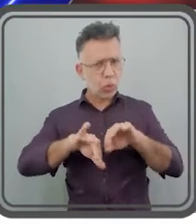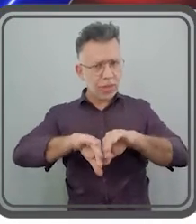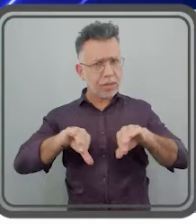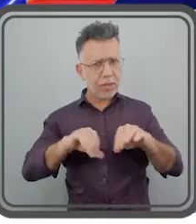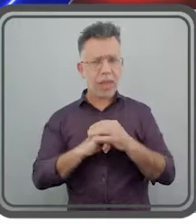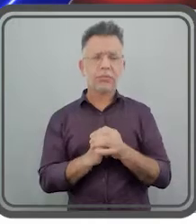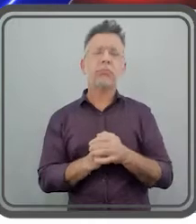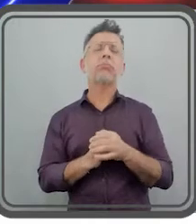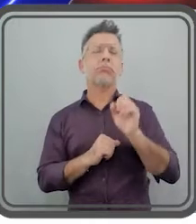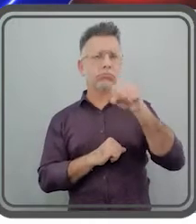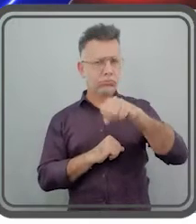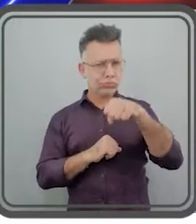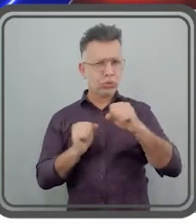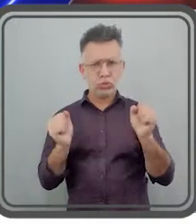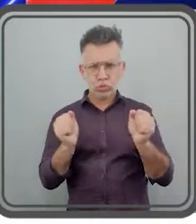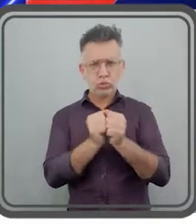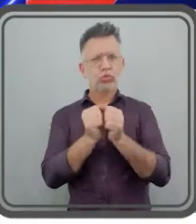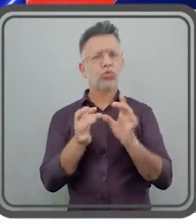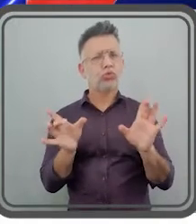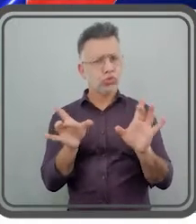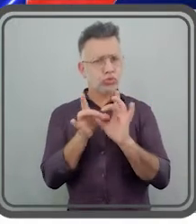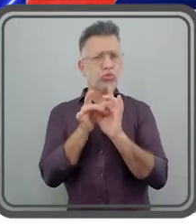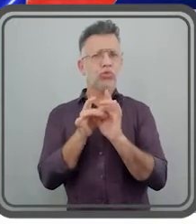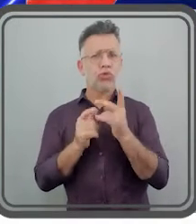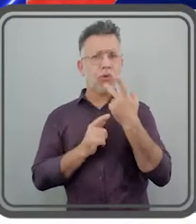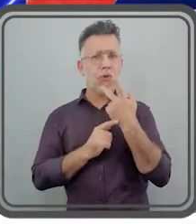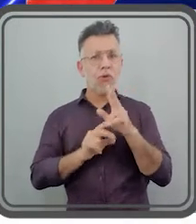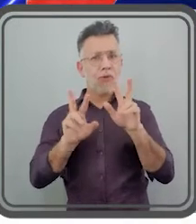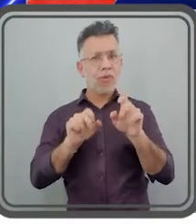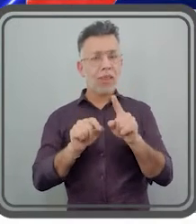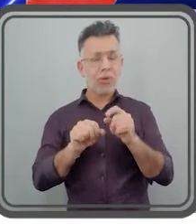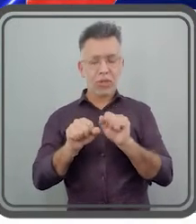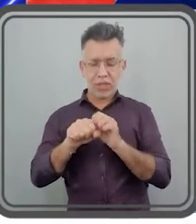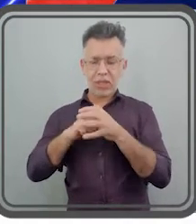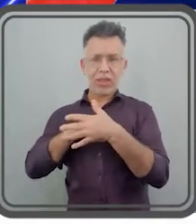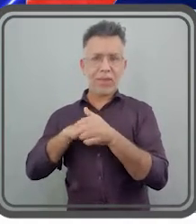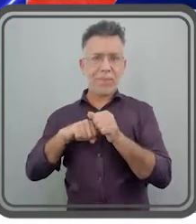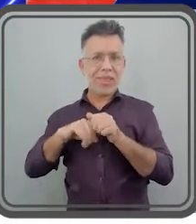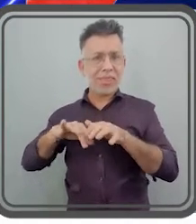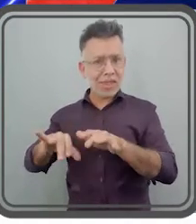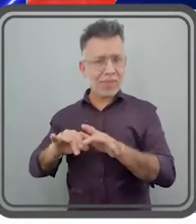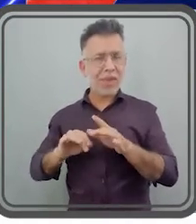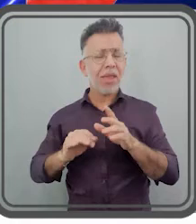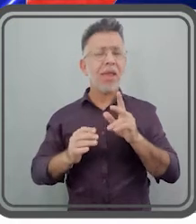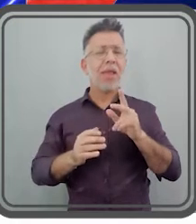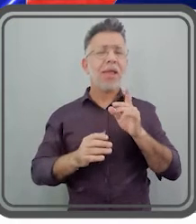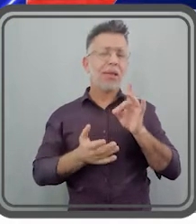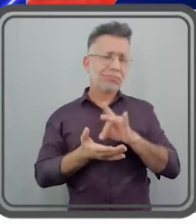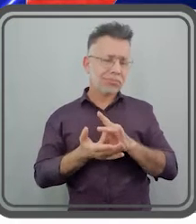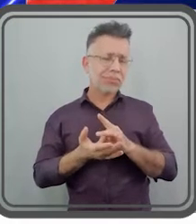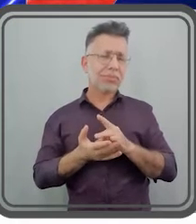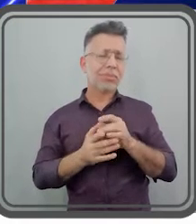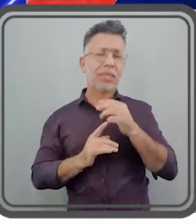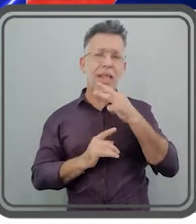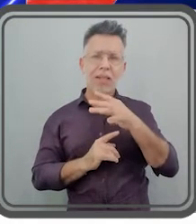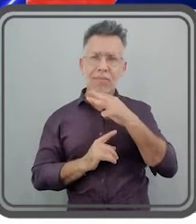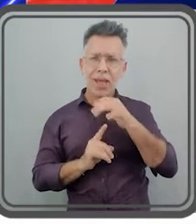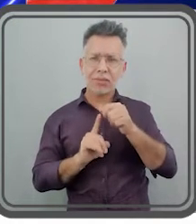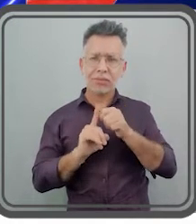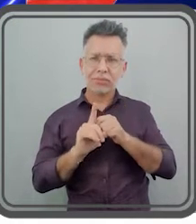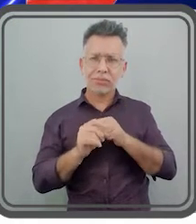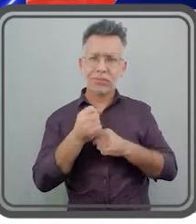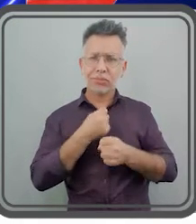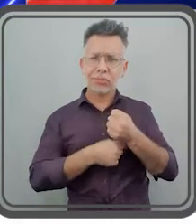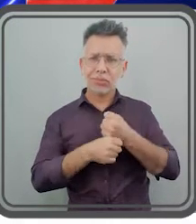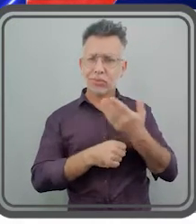ajunta ajunta as duas coisas não vêm juntas né então falando um pouco de pandemia realmente desde março do ano passado Impacto bem